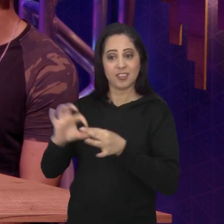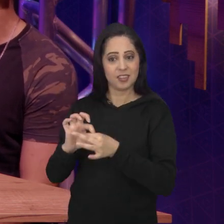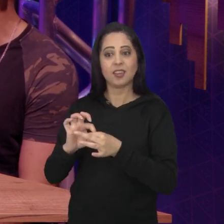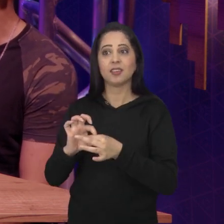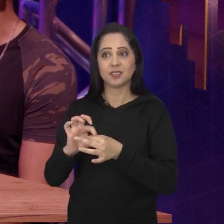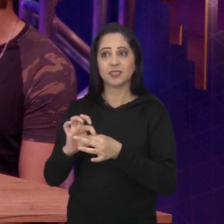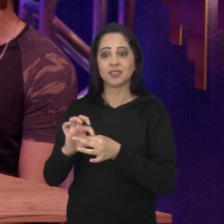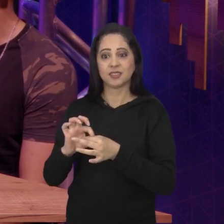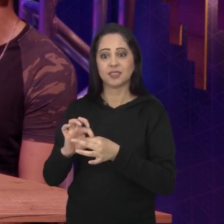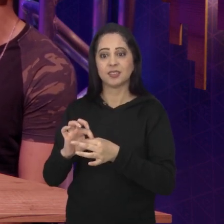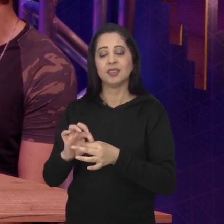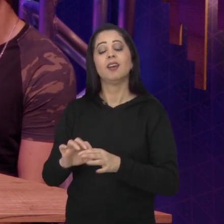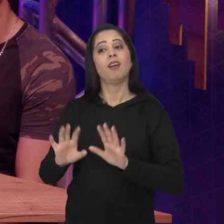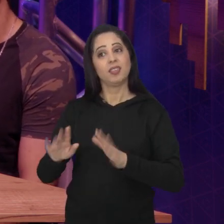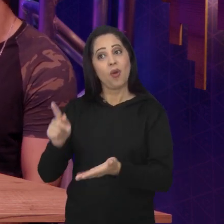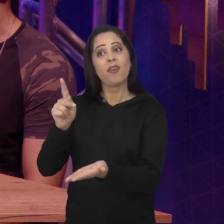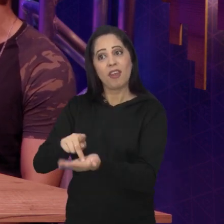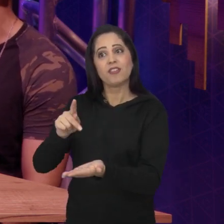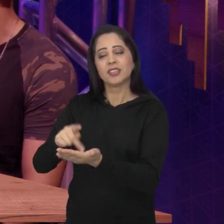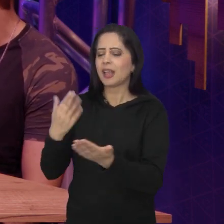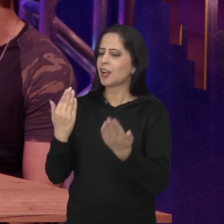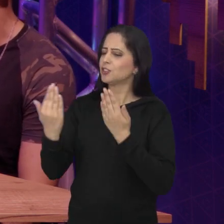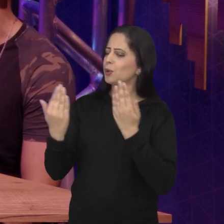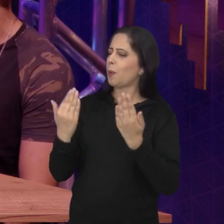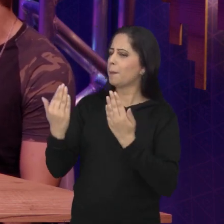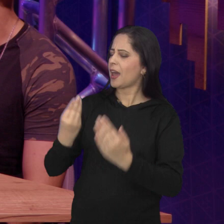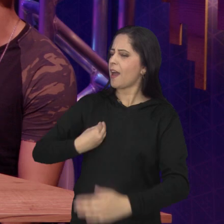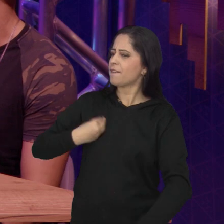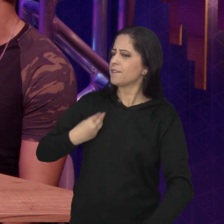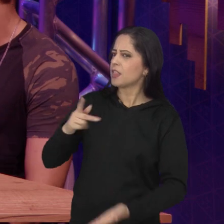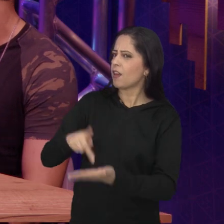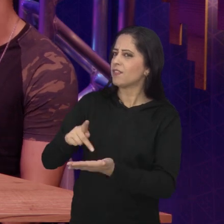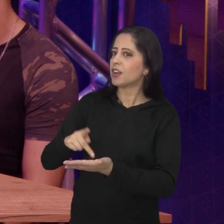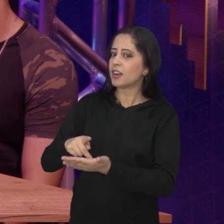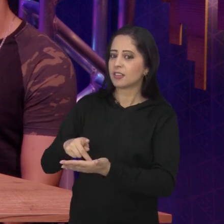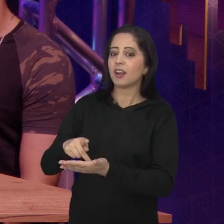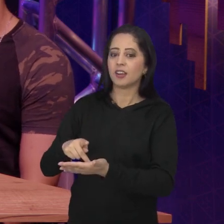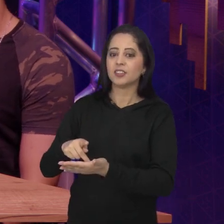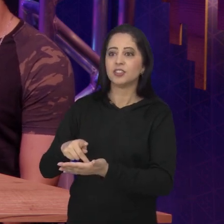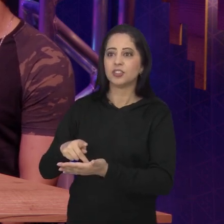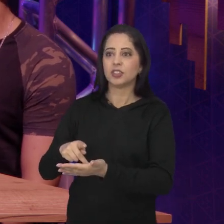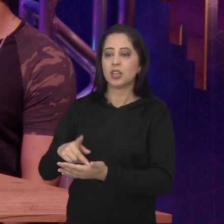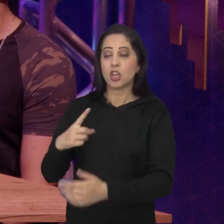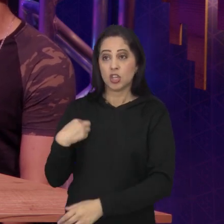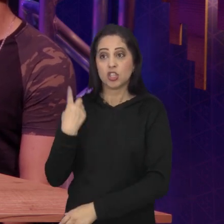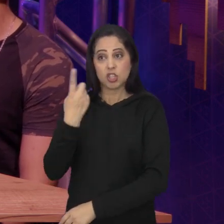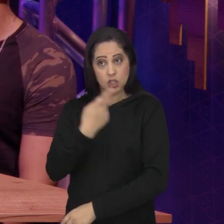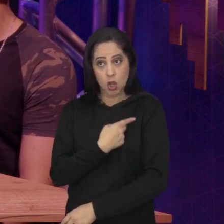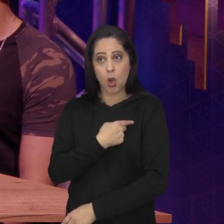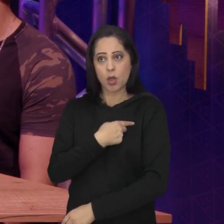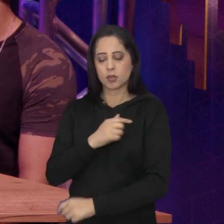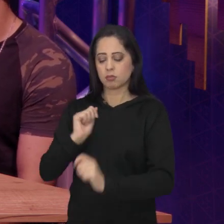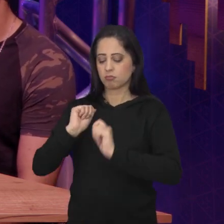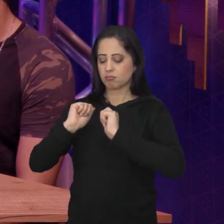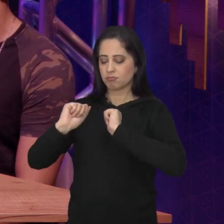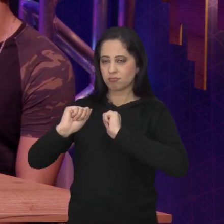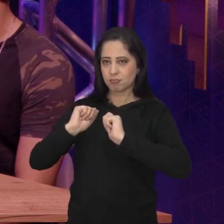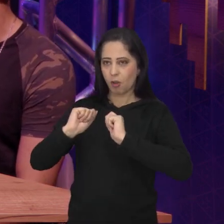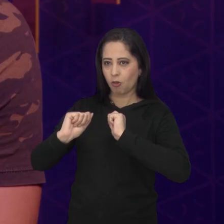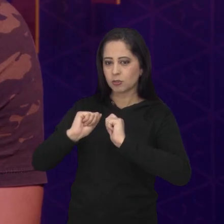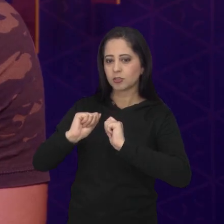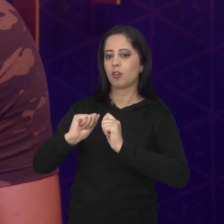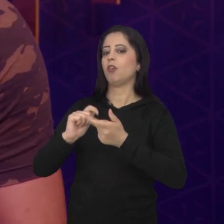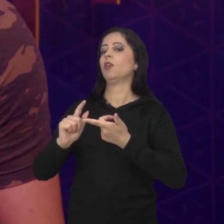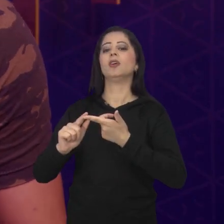é assim que a gente consegue sobreviver a esse mundo caótico, né? É quando a gente consegue administrar,